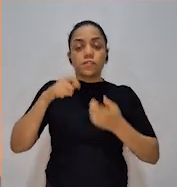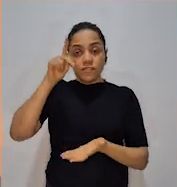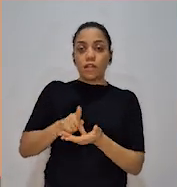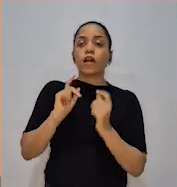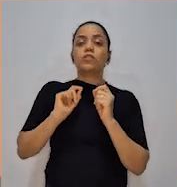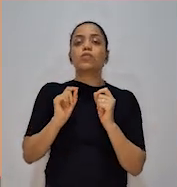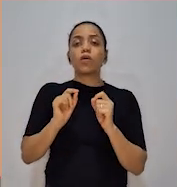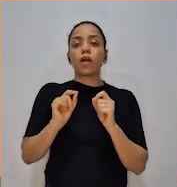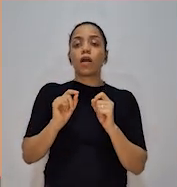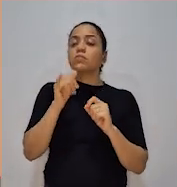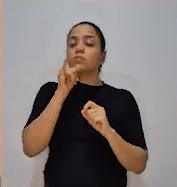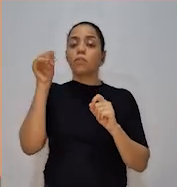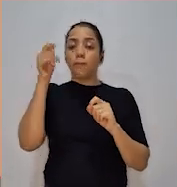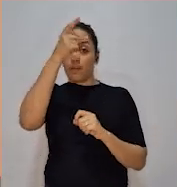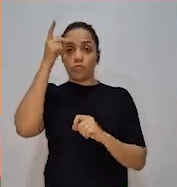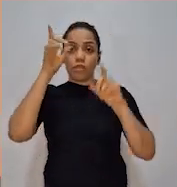das pessoas com deficiência?